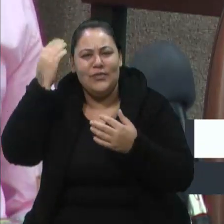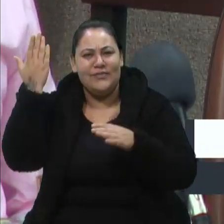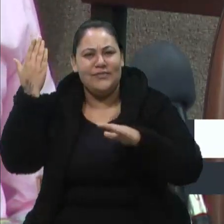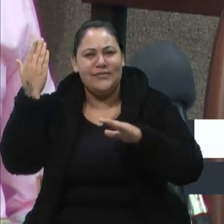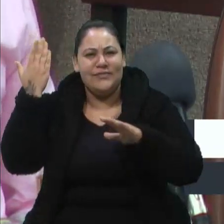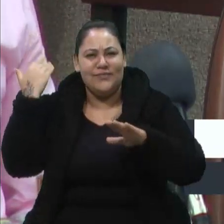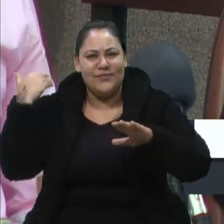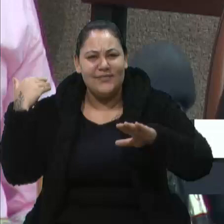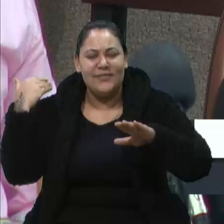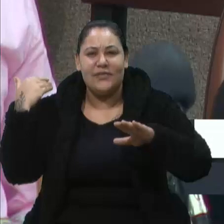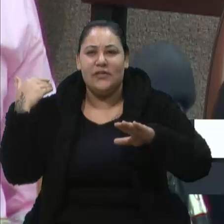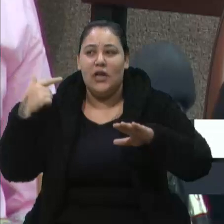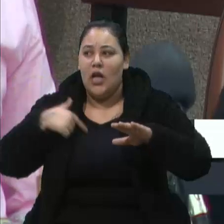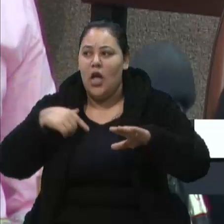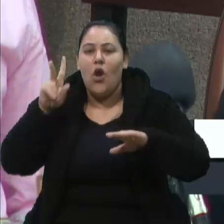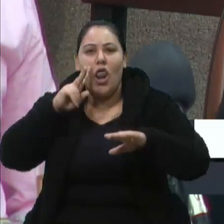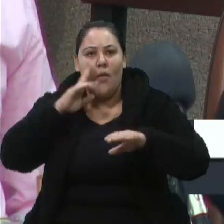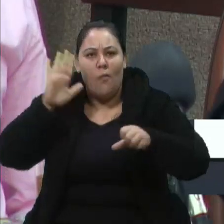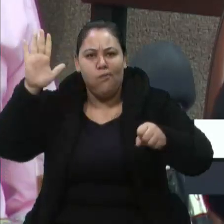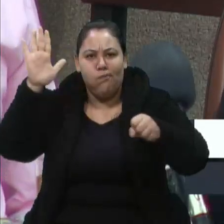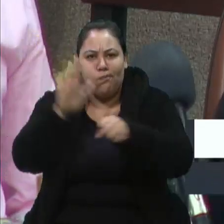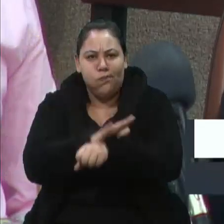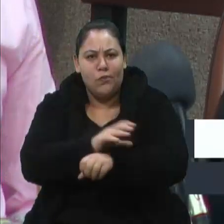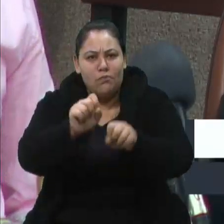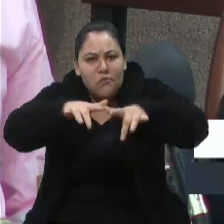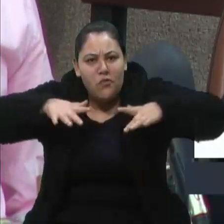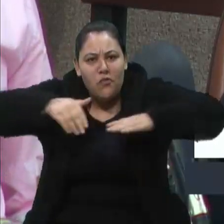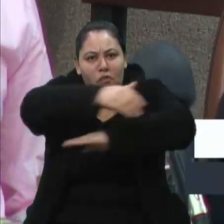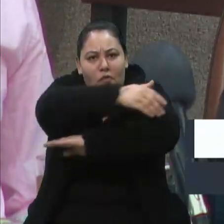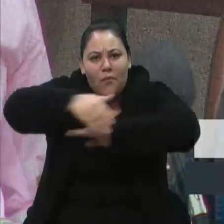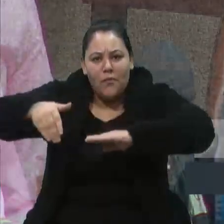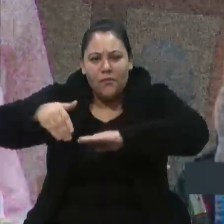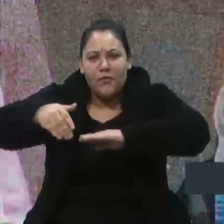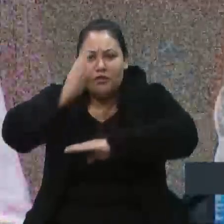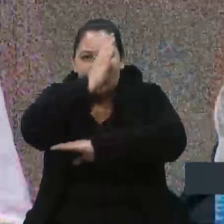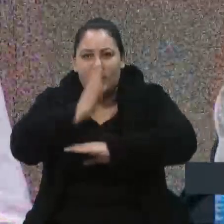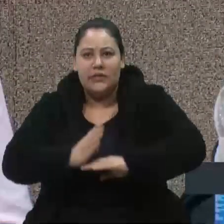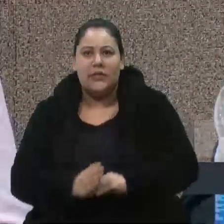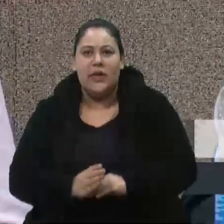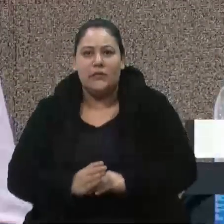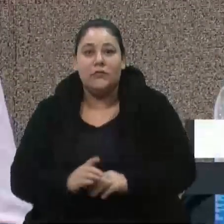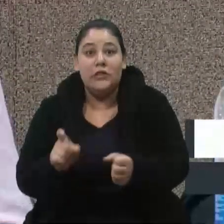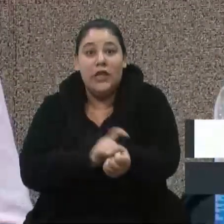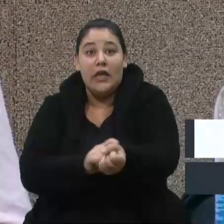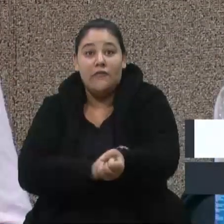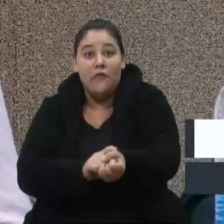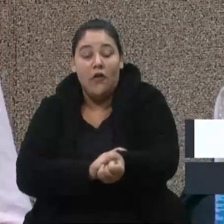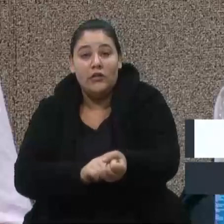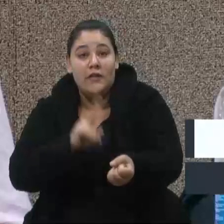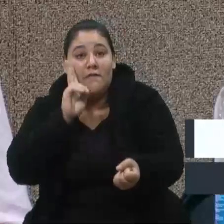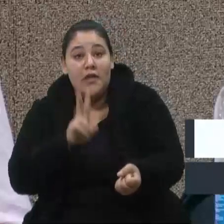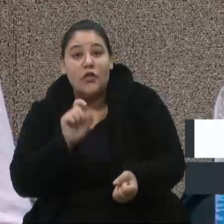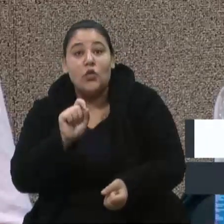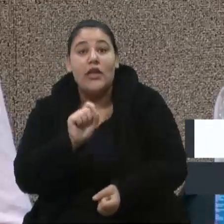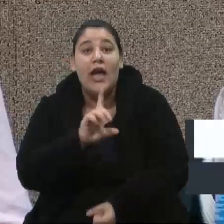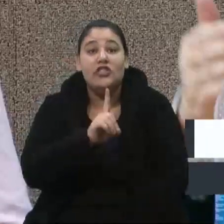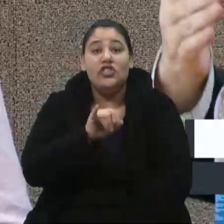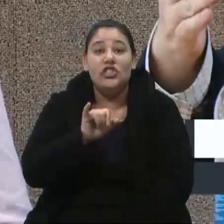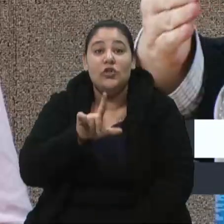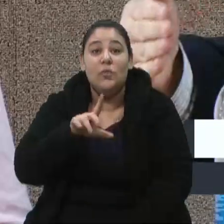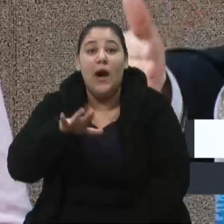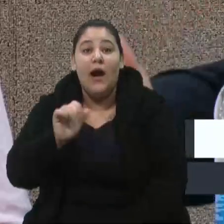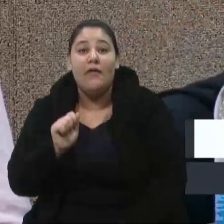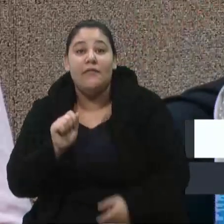a Sinimbu lotada de brasileiros desesperados com o que a Dilma estava fazendo com o país, e foi um